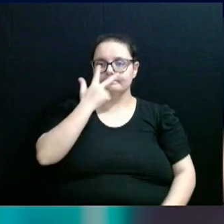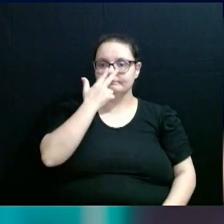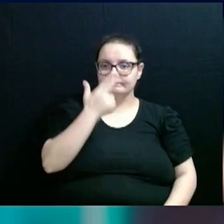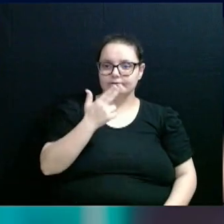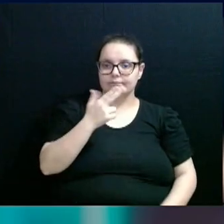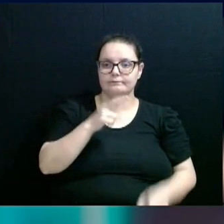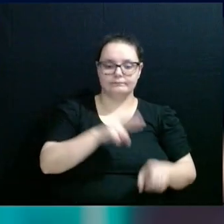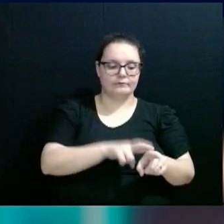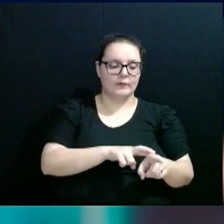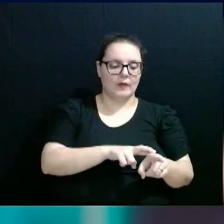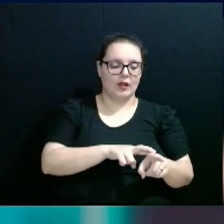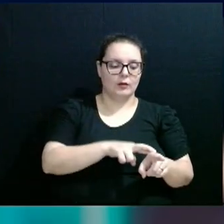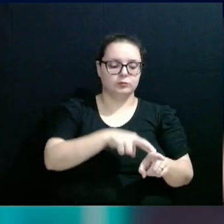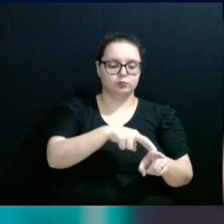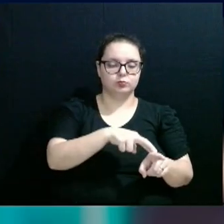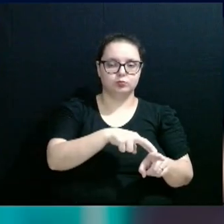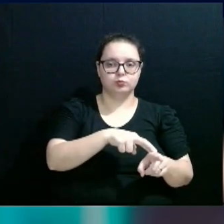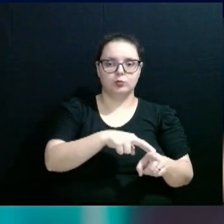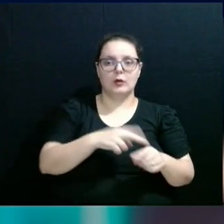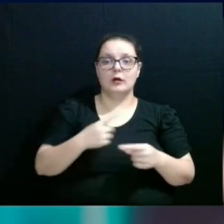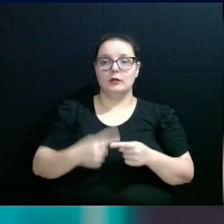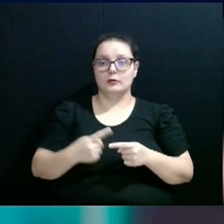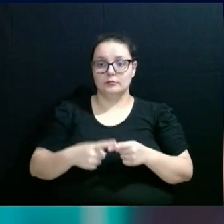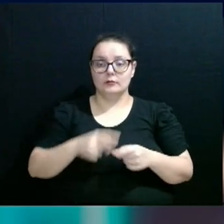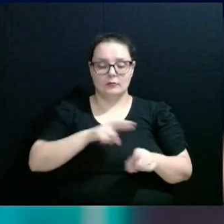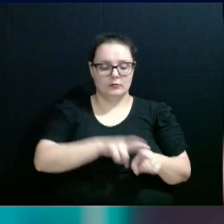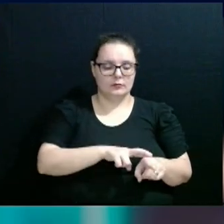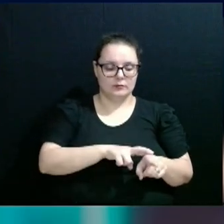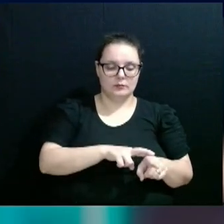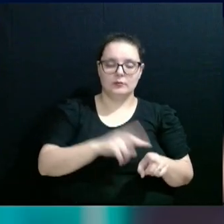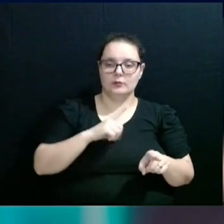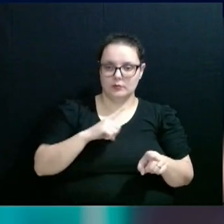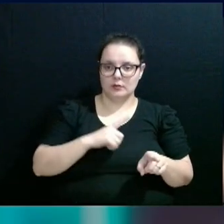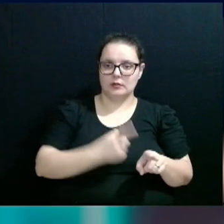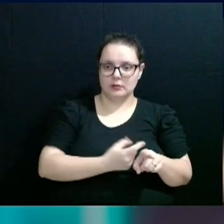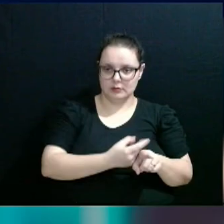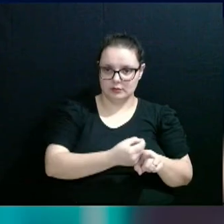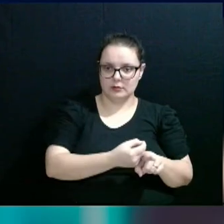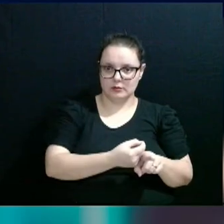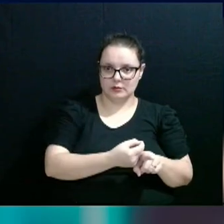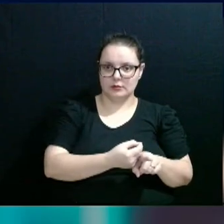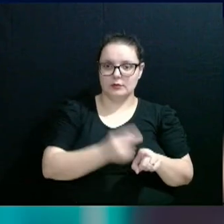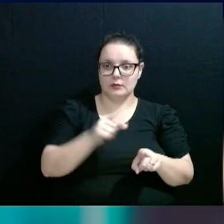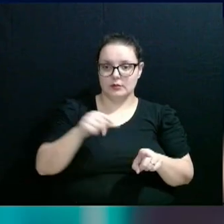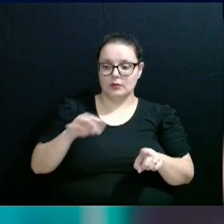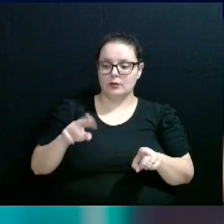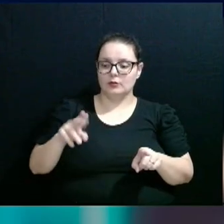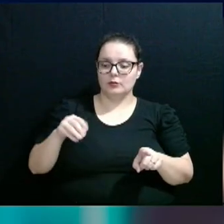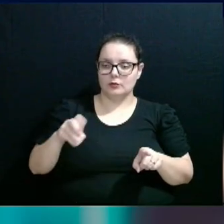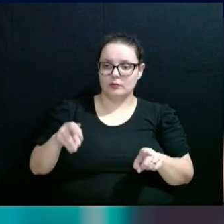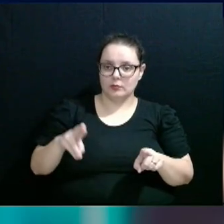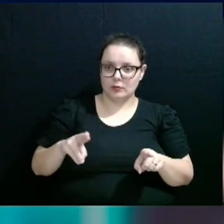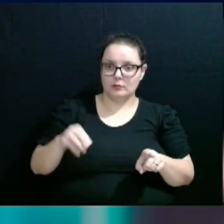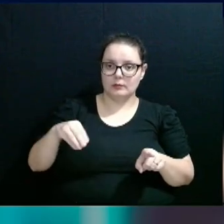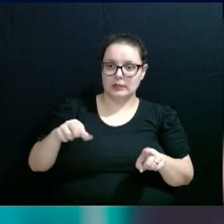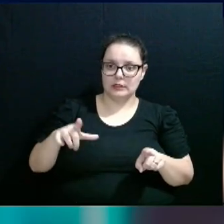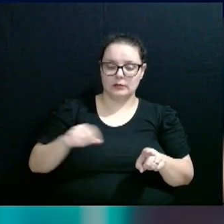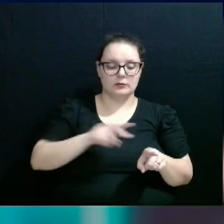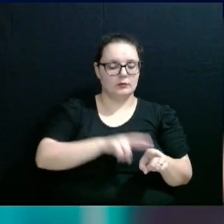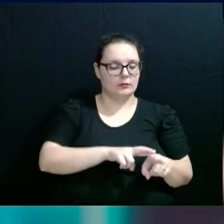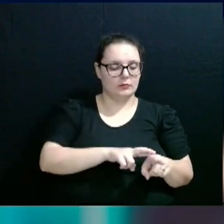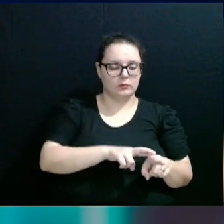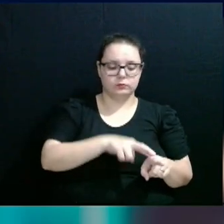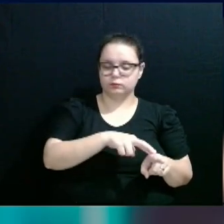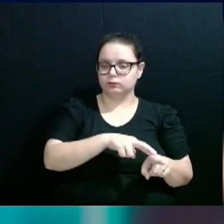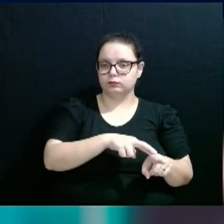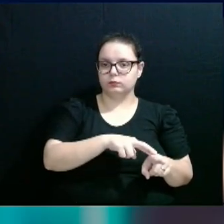porque a próstata, quando ela tem câncer, que é o tumor maligno, ela pode crescer, às vezes não cresce